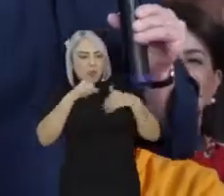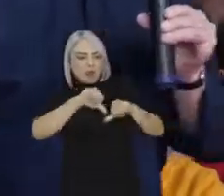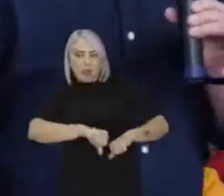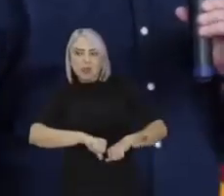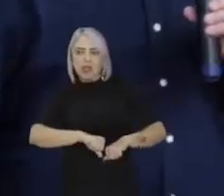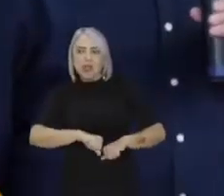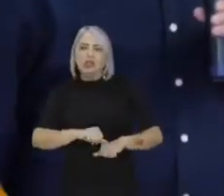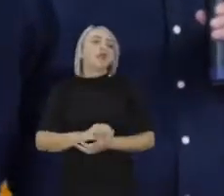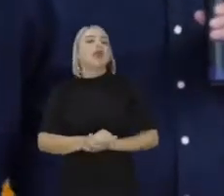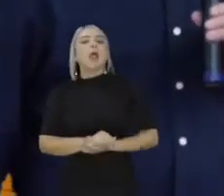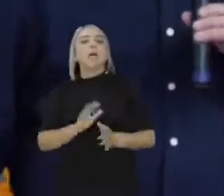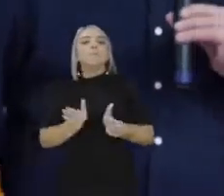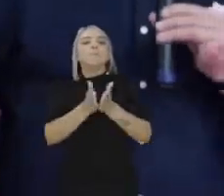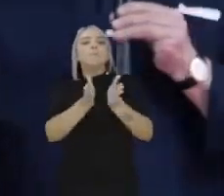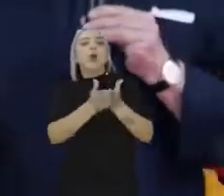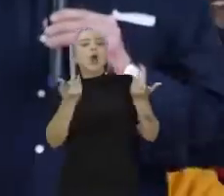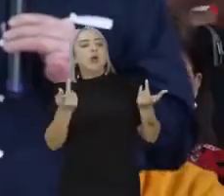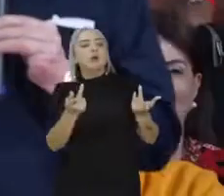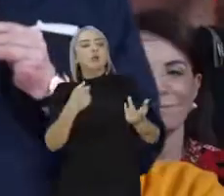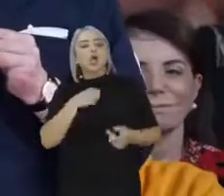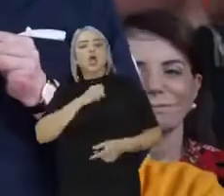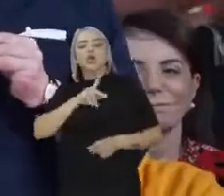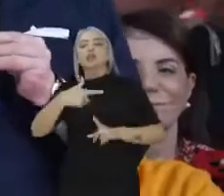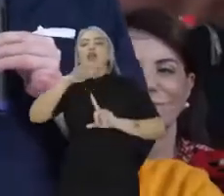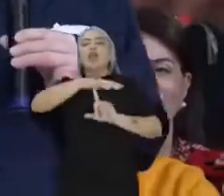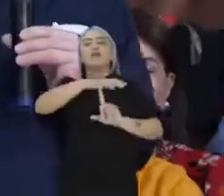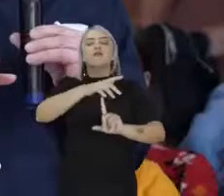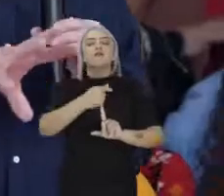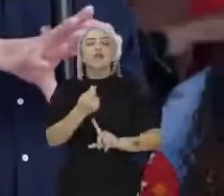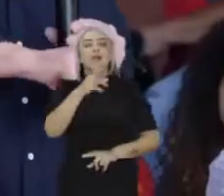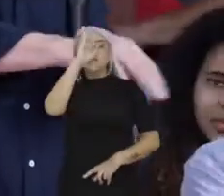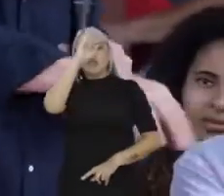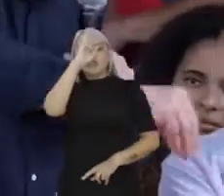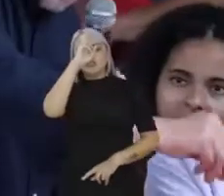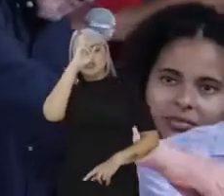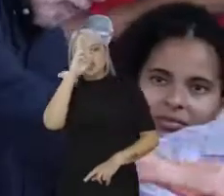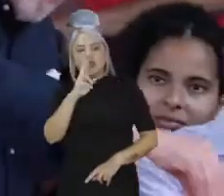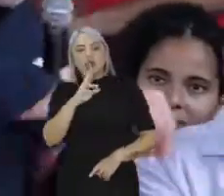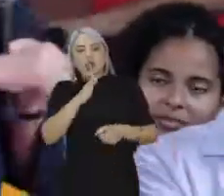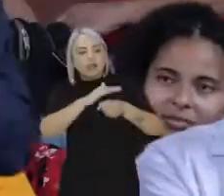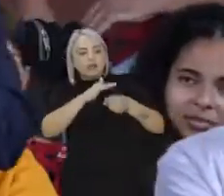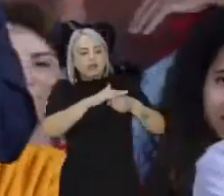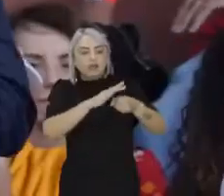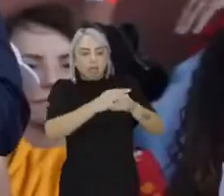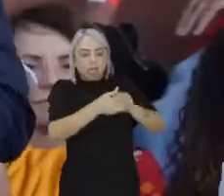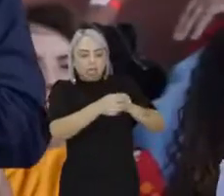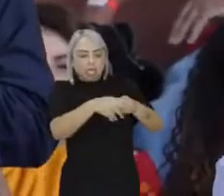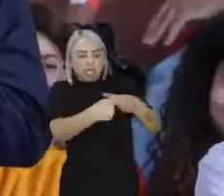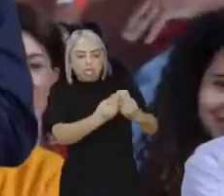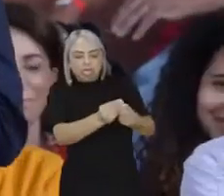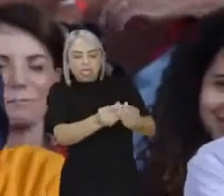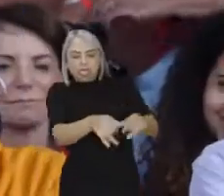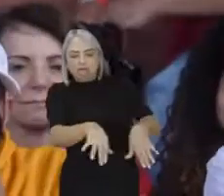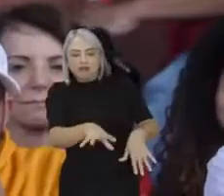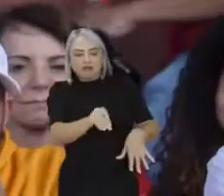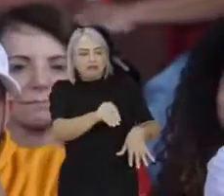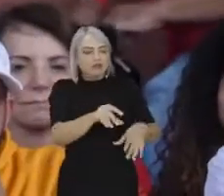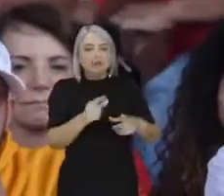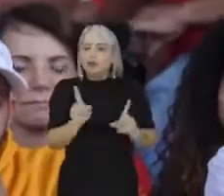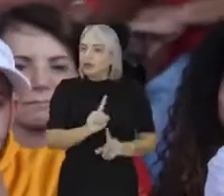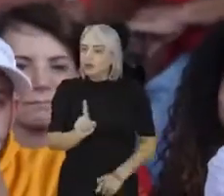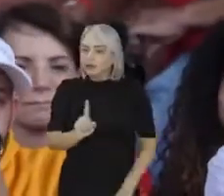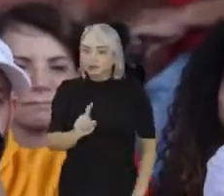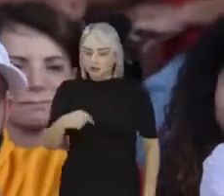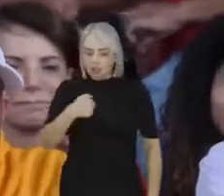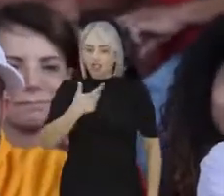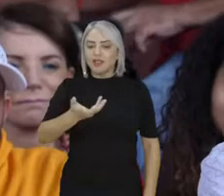a meio-dia para comprar aquele tomate amassado, até ovo amassado, de tanto experimentar. Não, a gente gosta de comer